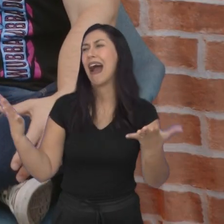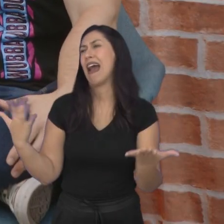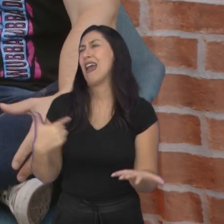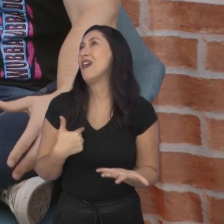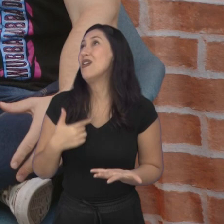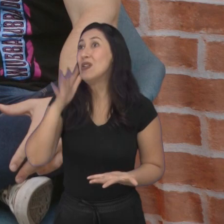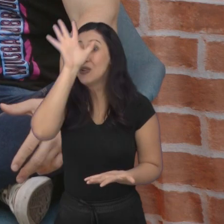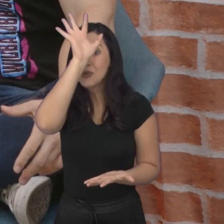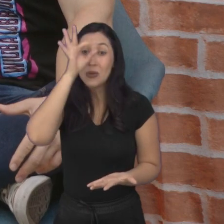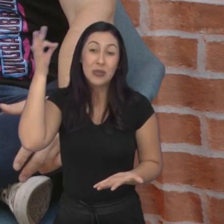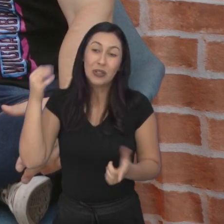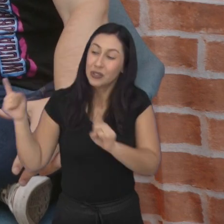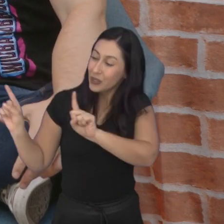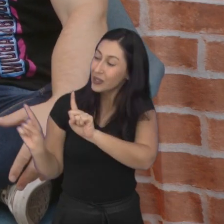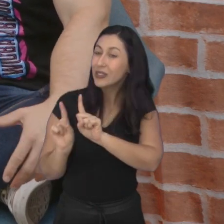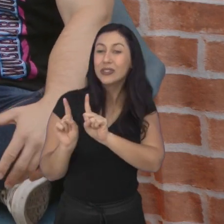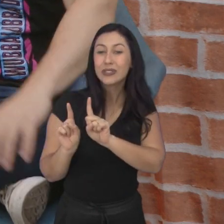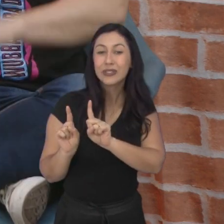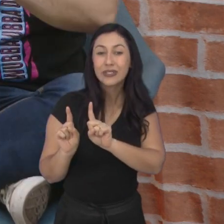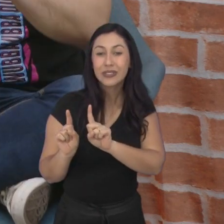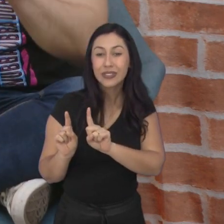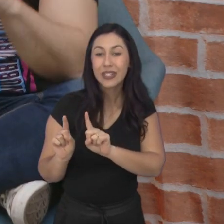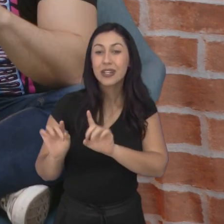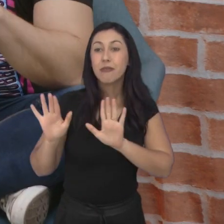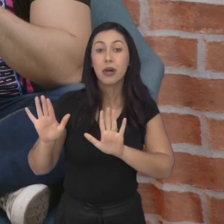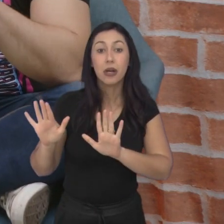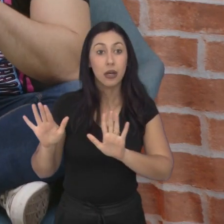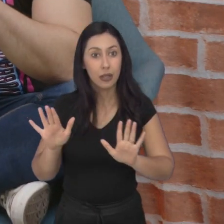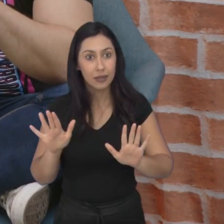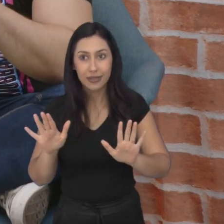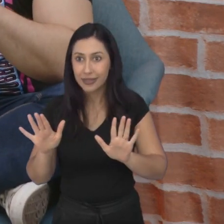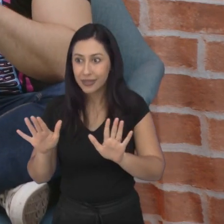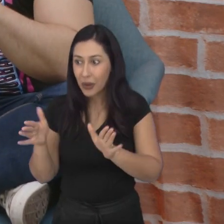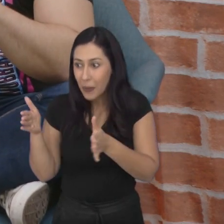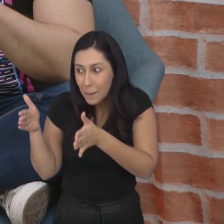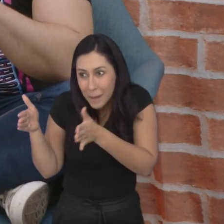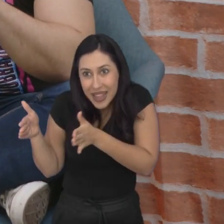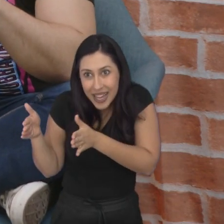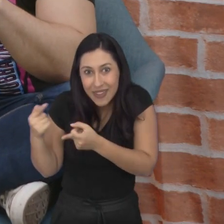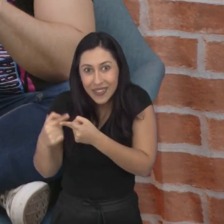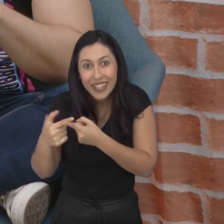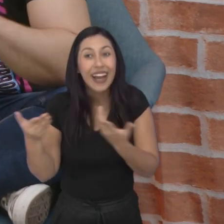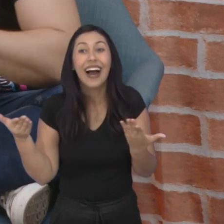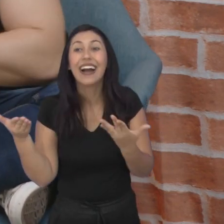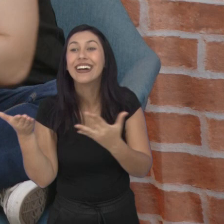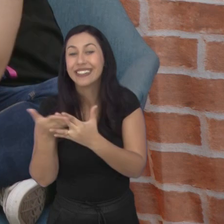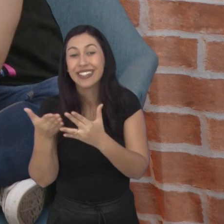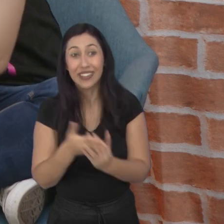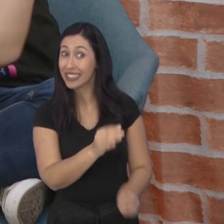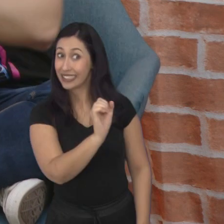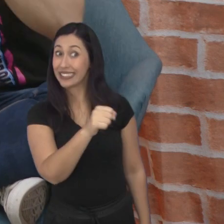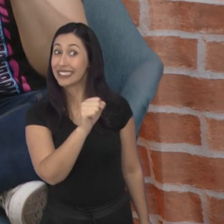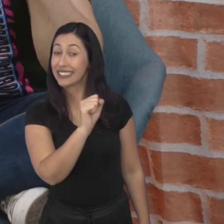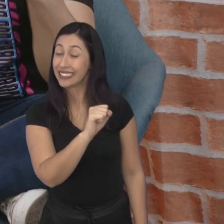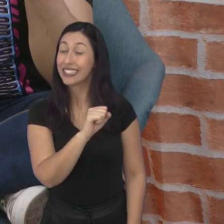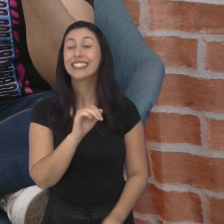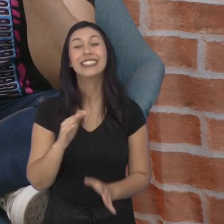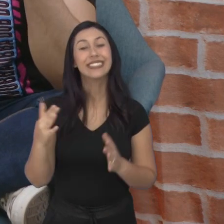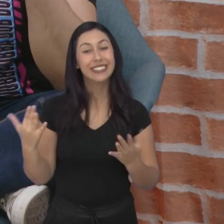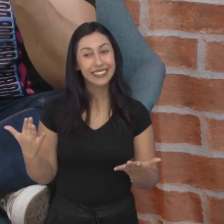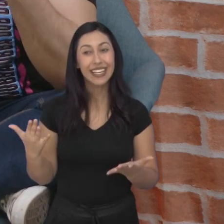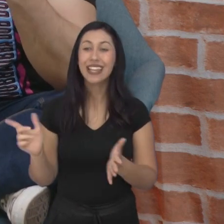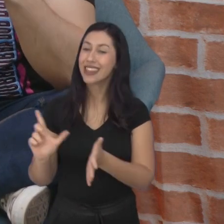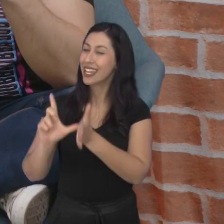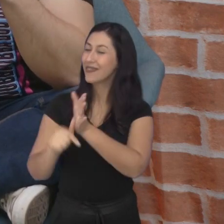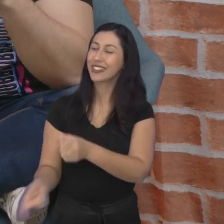aí, a minha apresentar do lado de um cara desse. E mas, pra mostrar... apresentar por tempo limitado, que agora a gente vai pro intervalo. Exatamente. A gente volta a apresentar